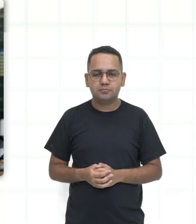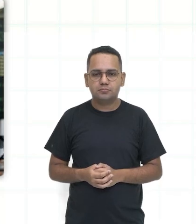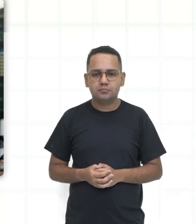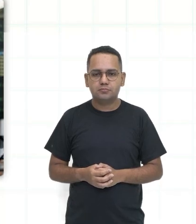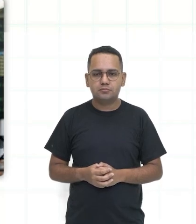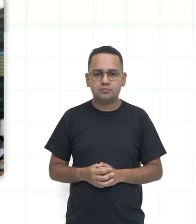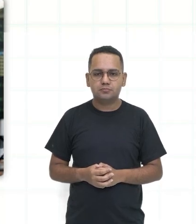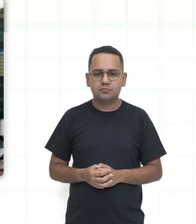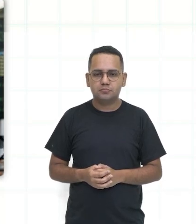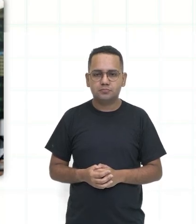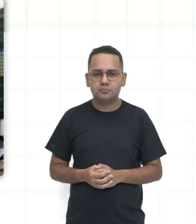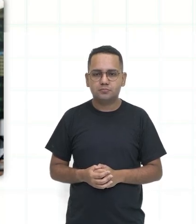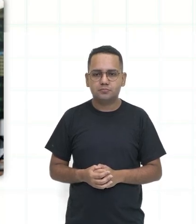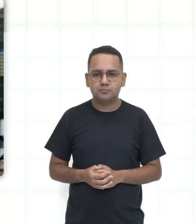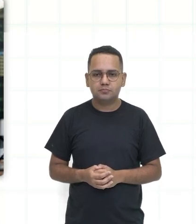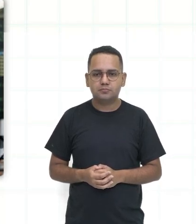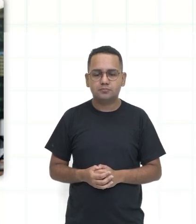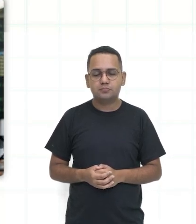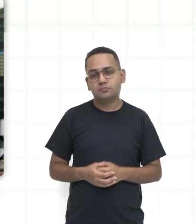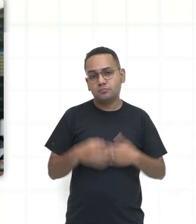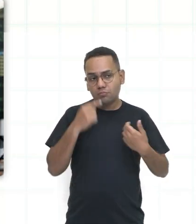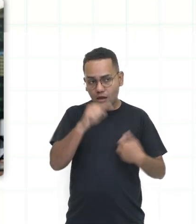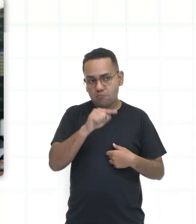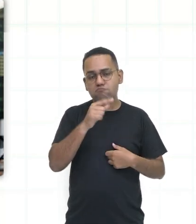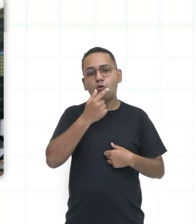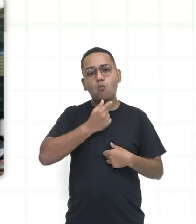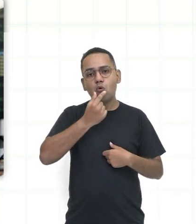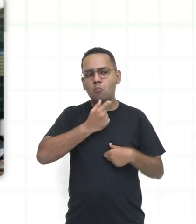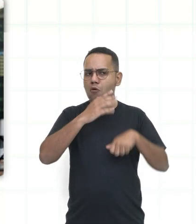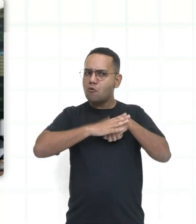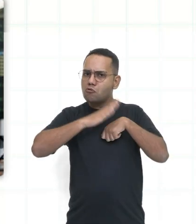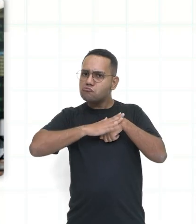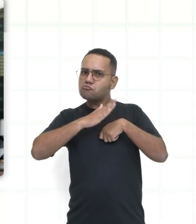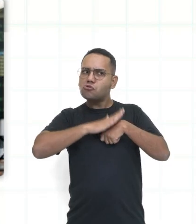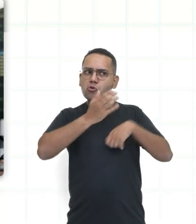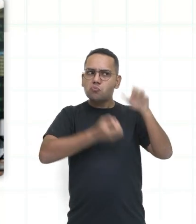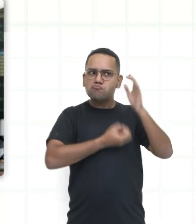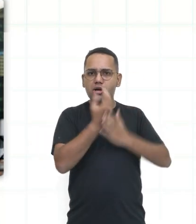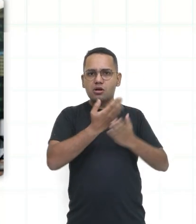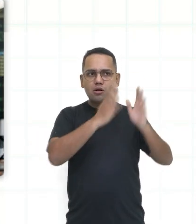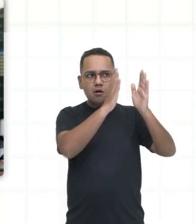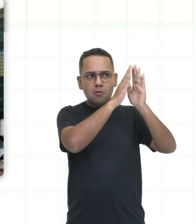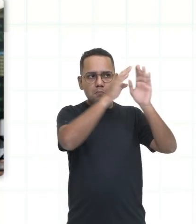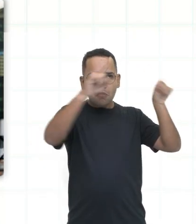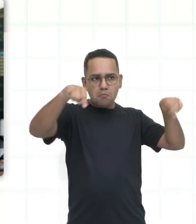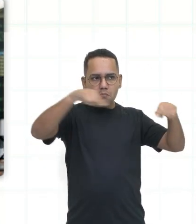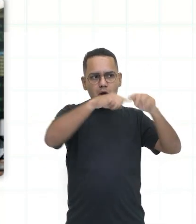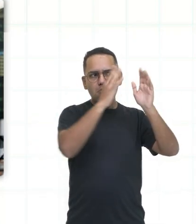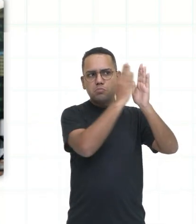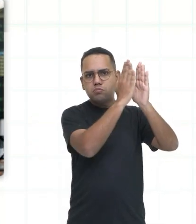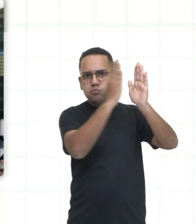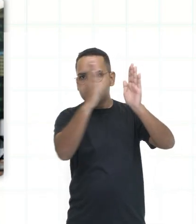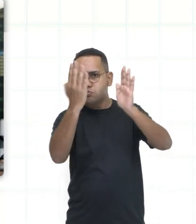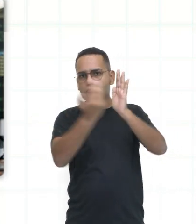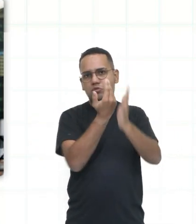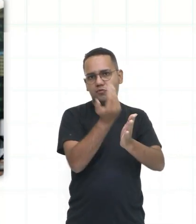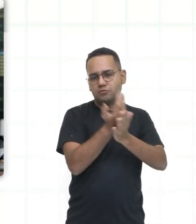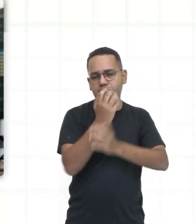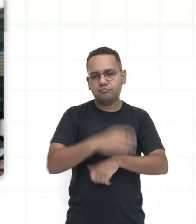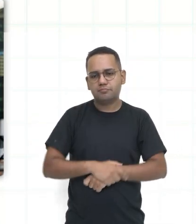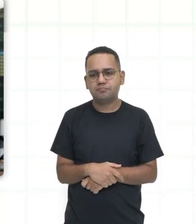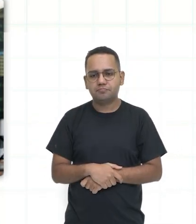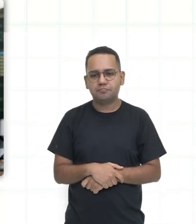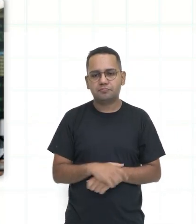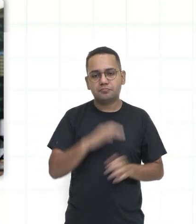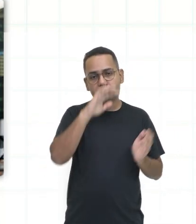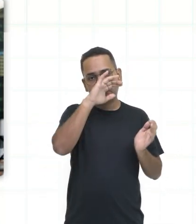a sua prateleira de livros, ou então sua estante de livros sozinho. Aqui, ó, they insist on doing all by